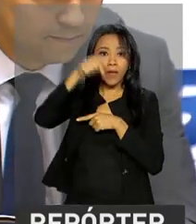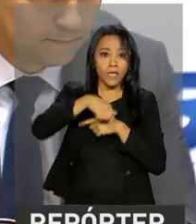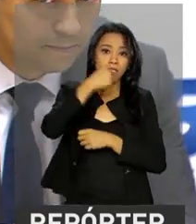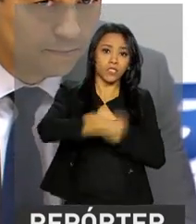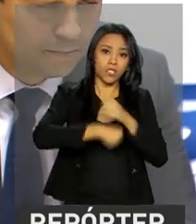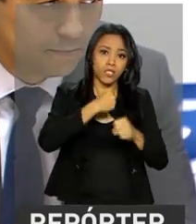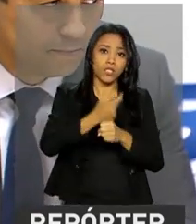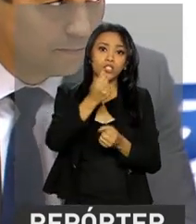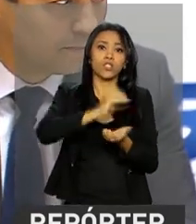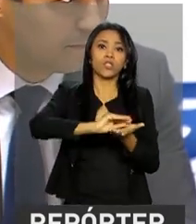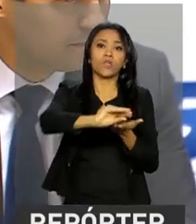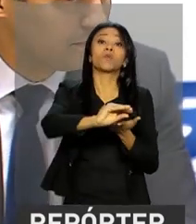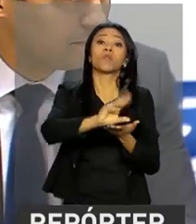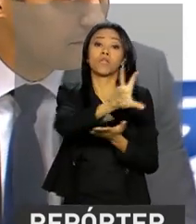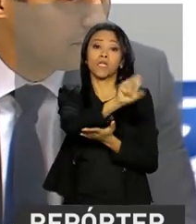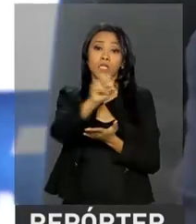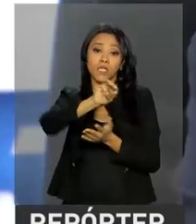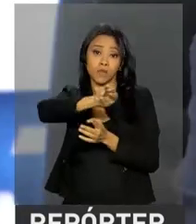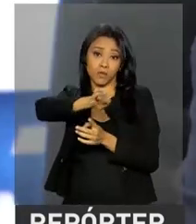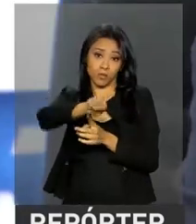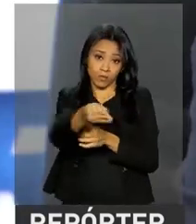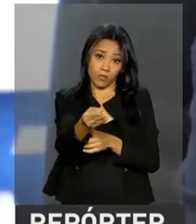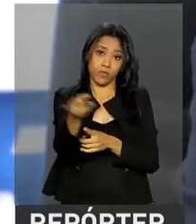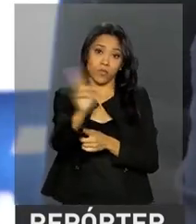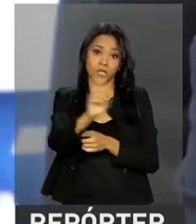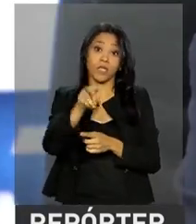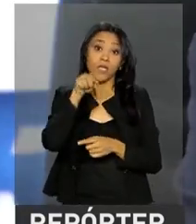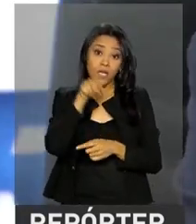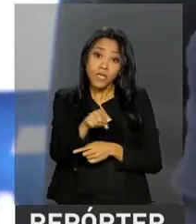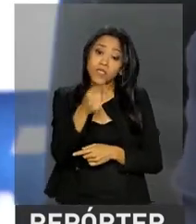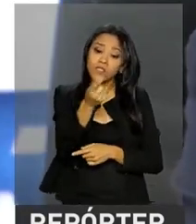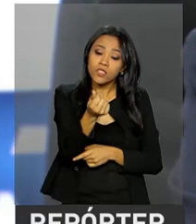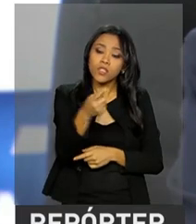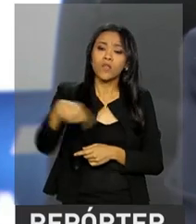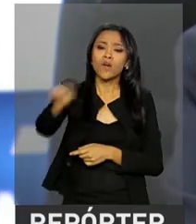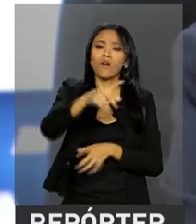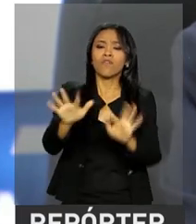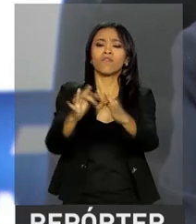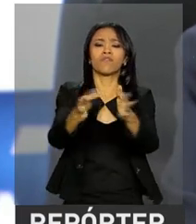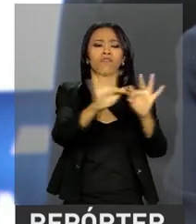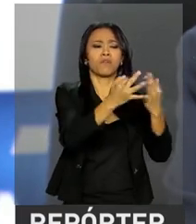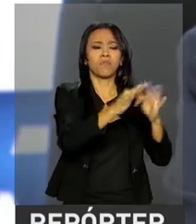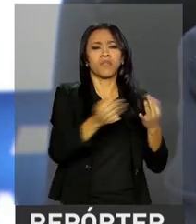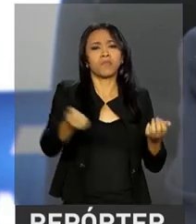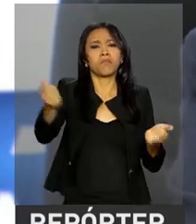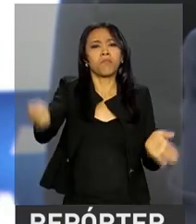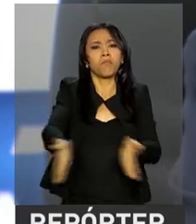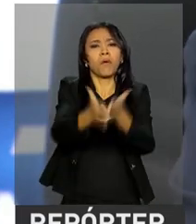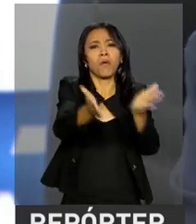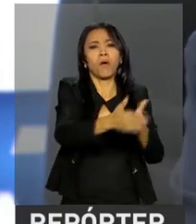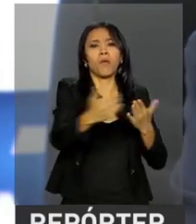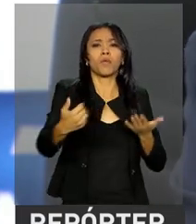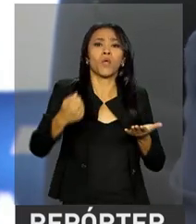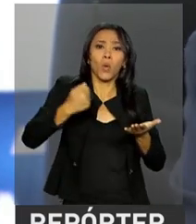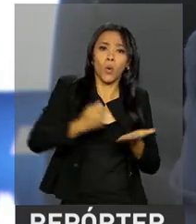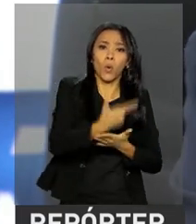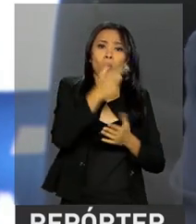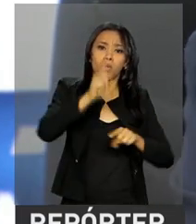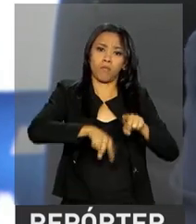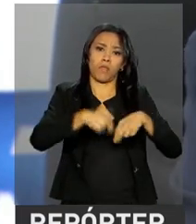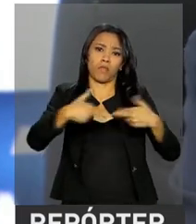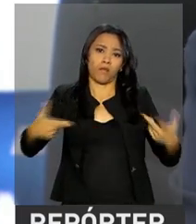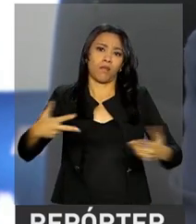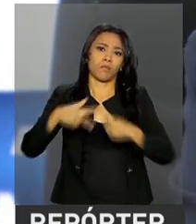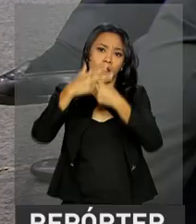ano 500 milhões de reais. Recursos para que famílias de baixa renda comprem materiais de construção para